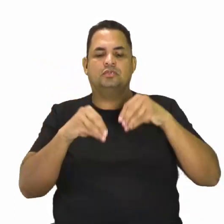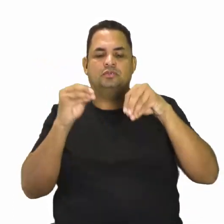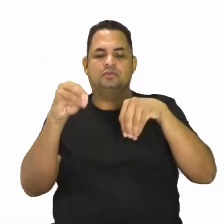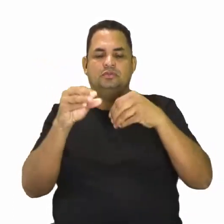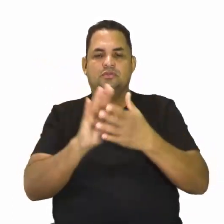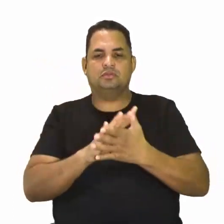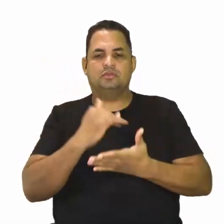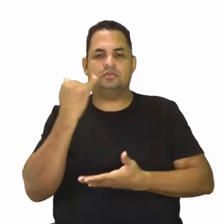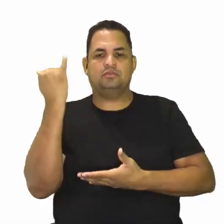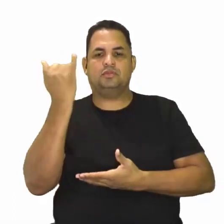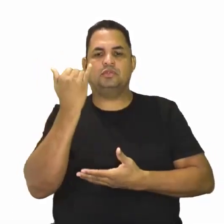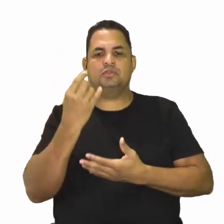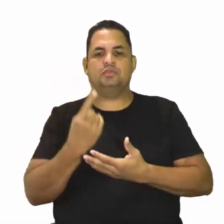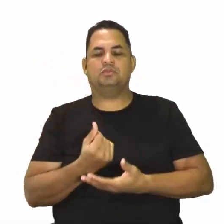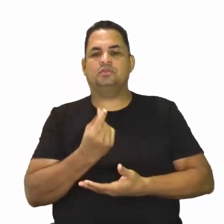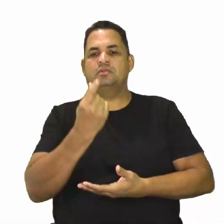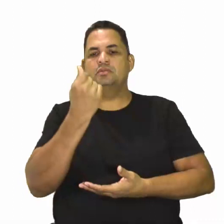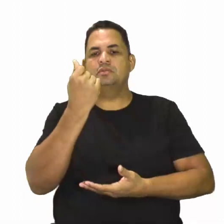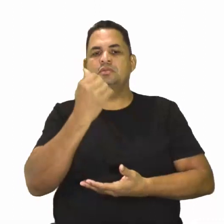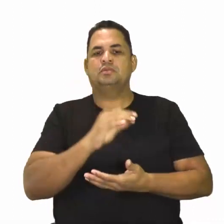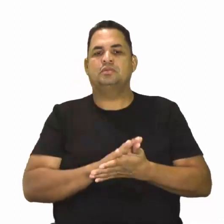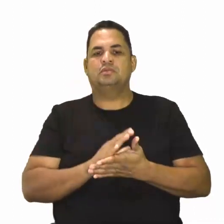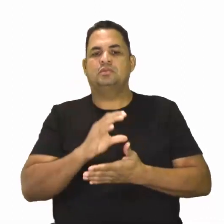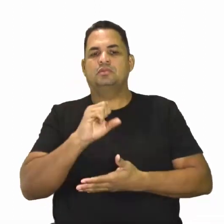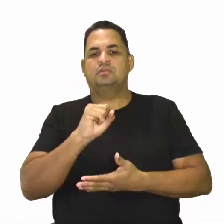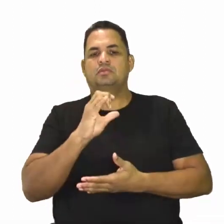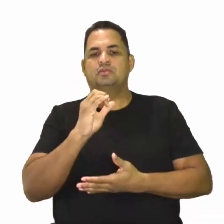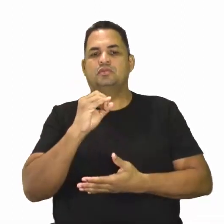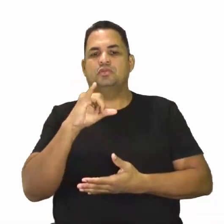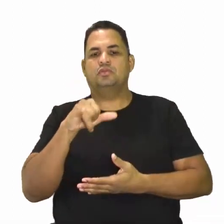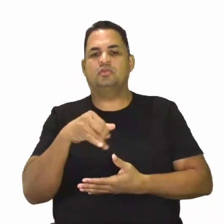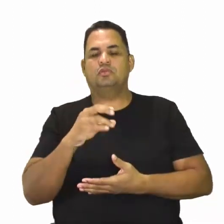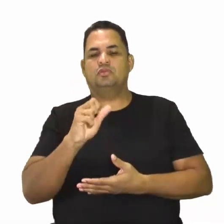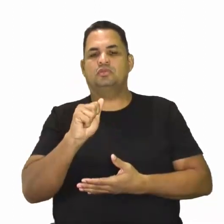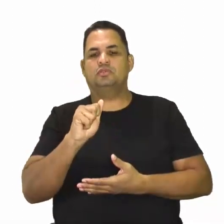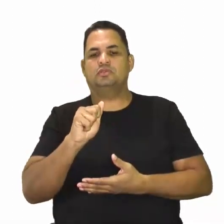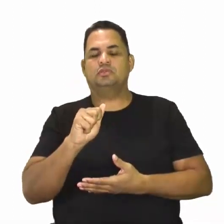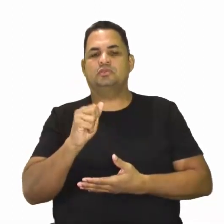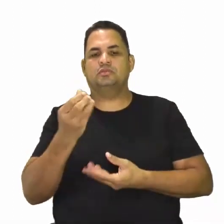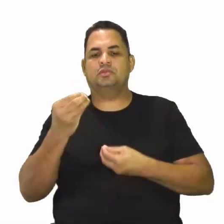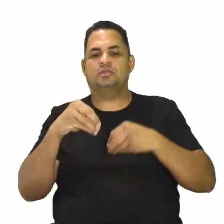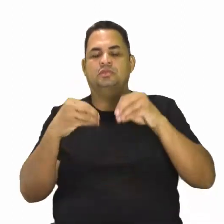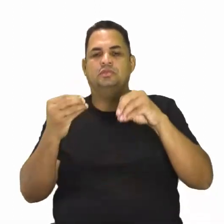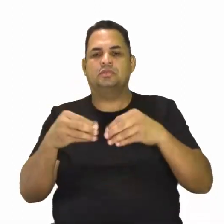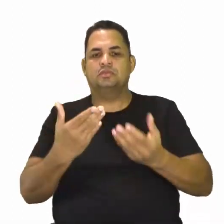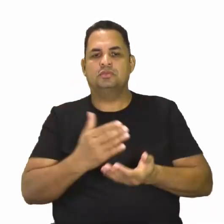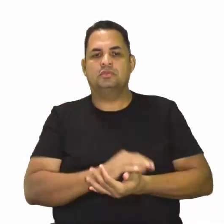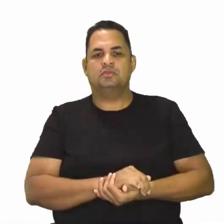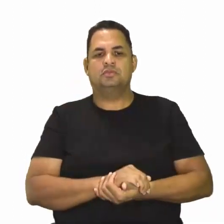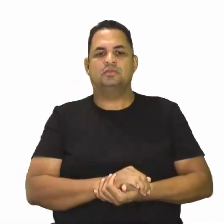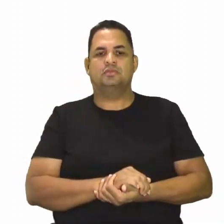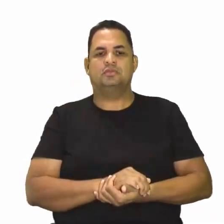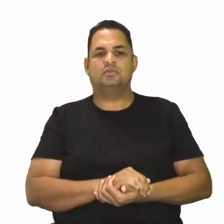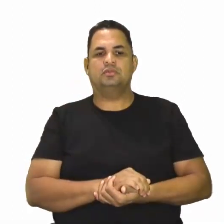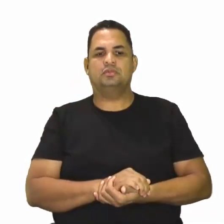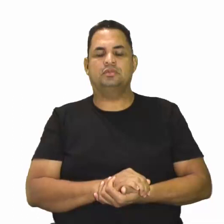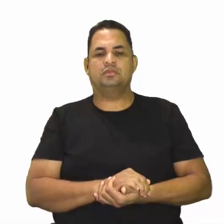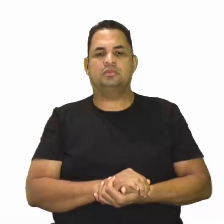importante economicamente? Soja, cultura. Isso não é cultura, não.